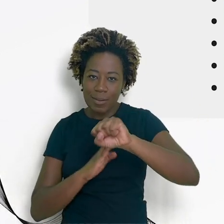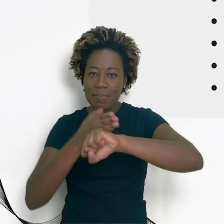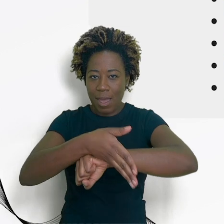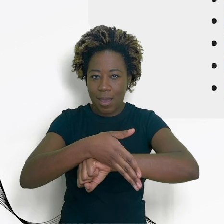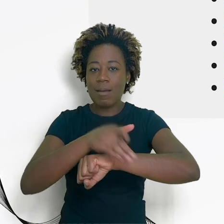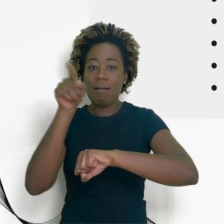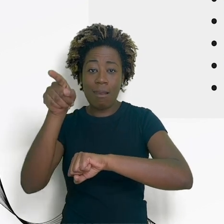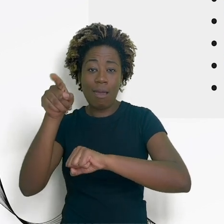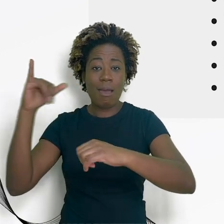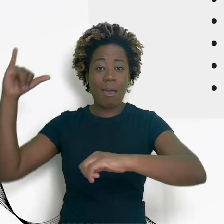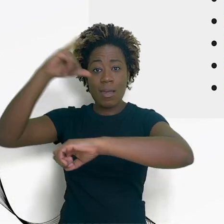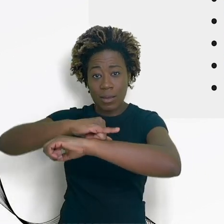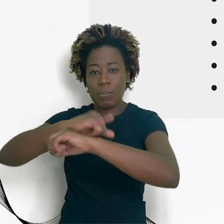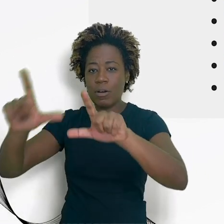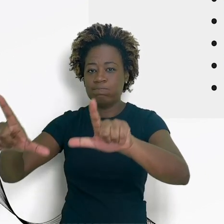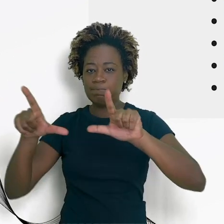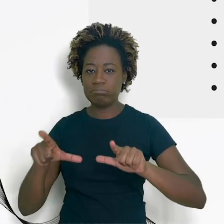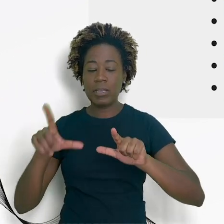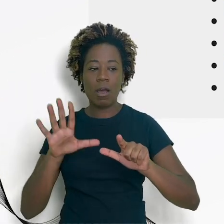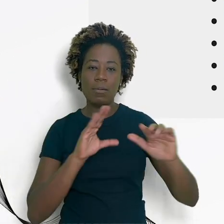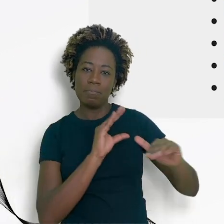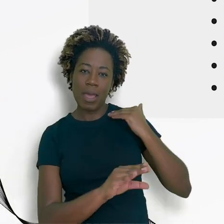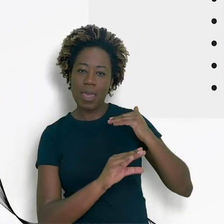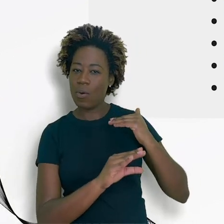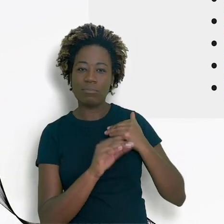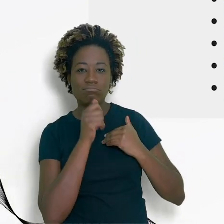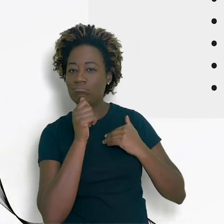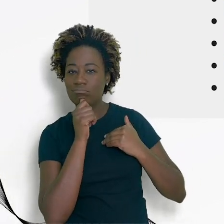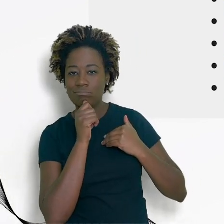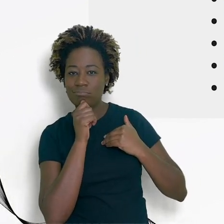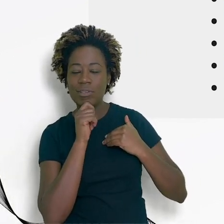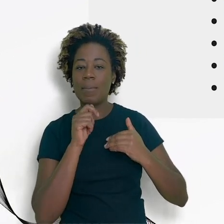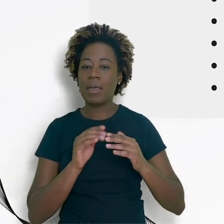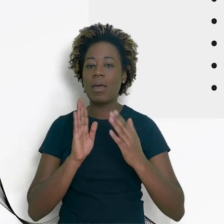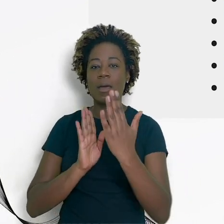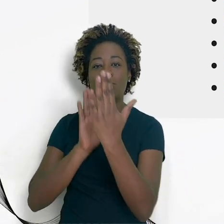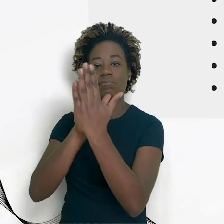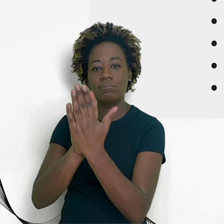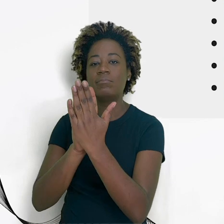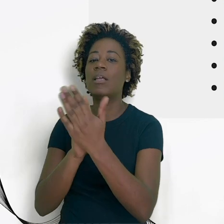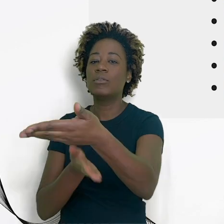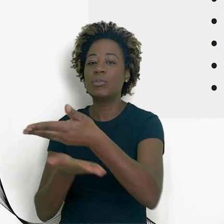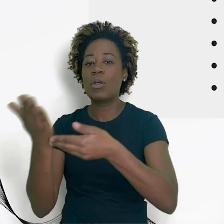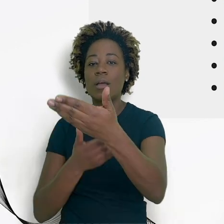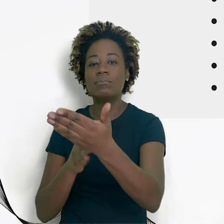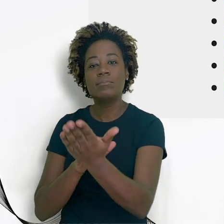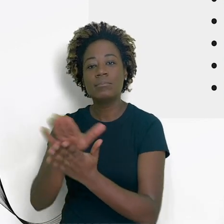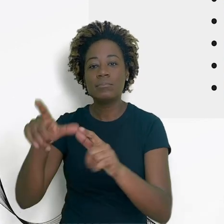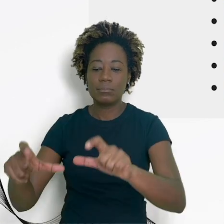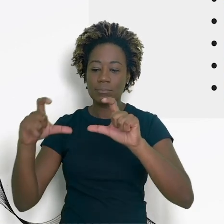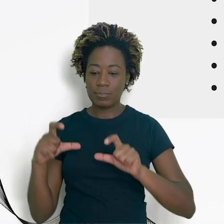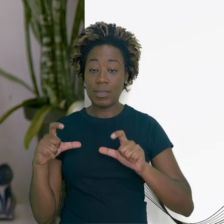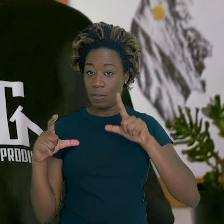bilhete impresso pelo aeroporto. No geral, não vale aquele que chega no e-mail do artista. Ele precisa ir até um guichê, imprimir um bilhete